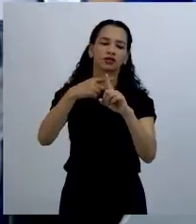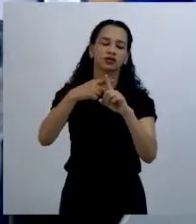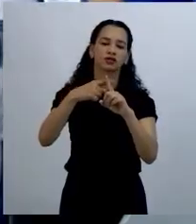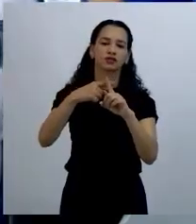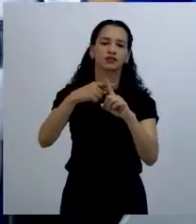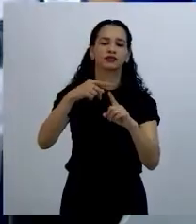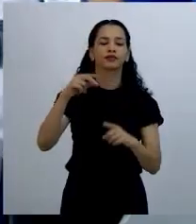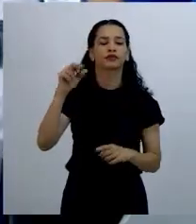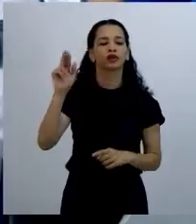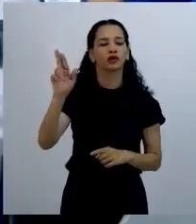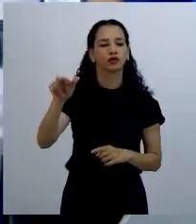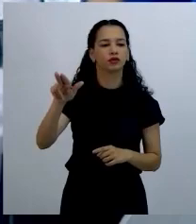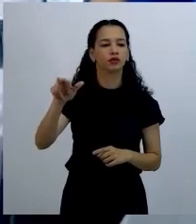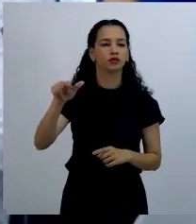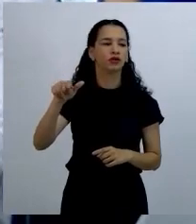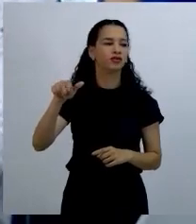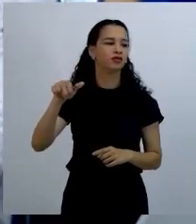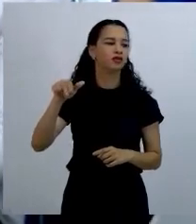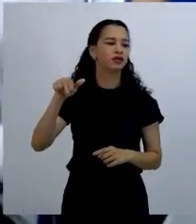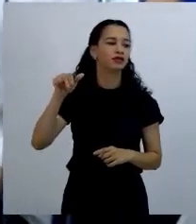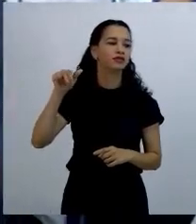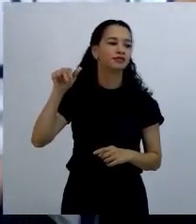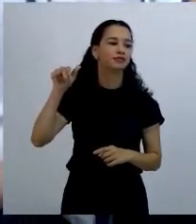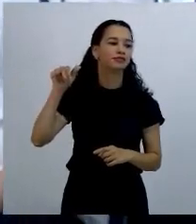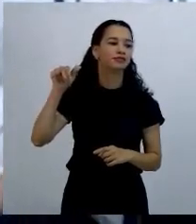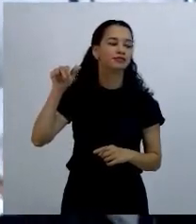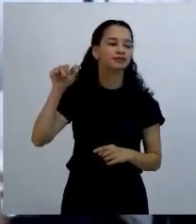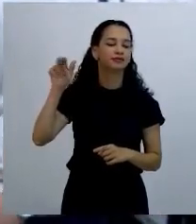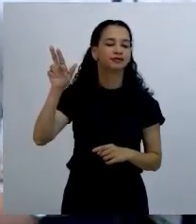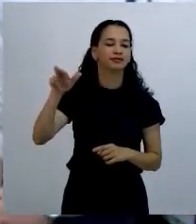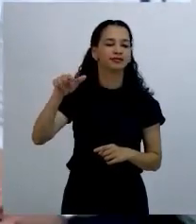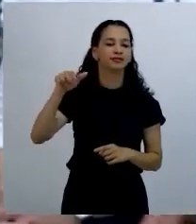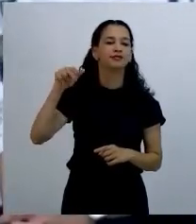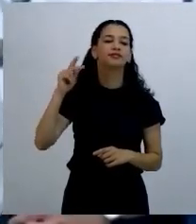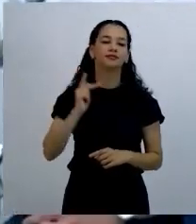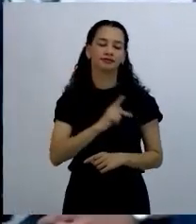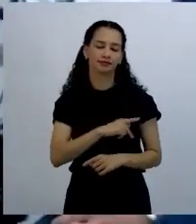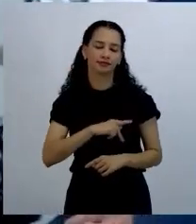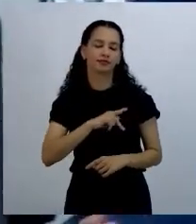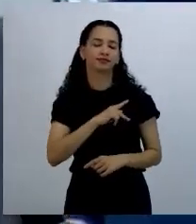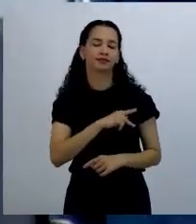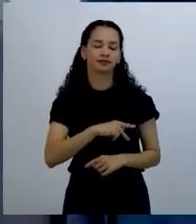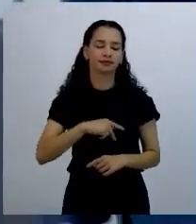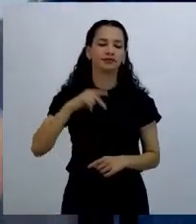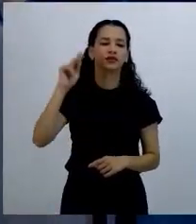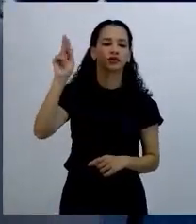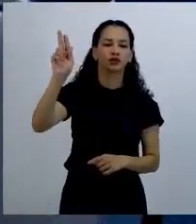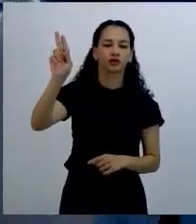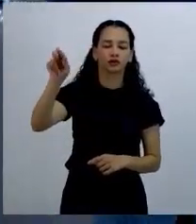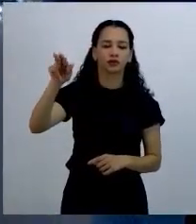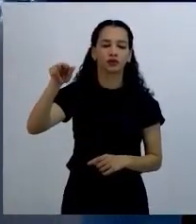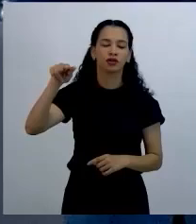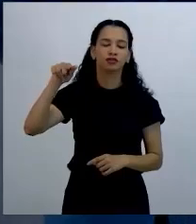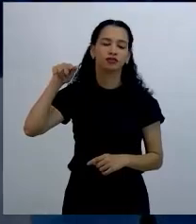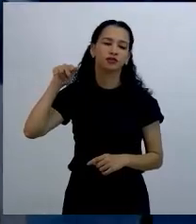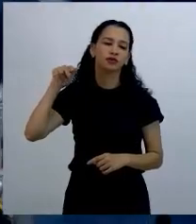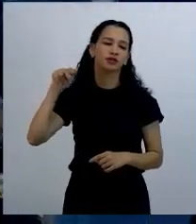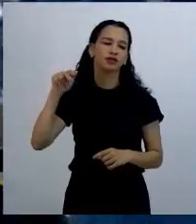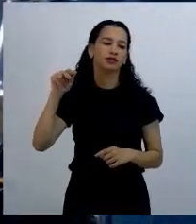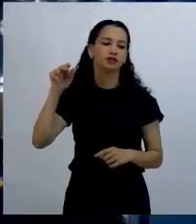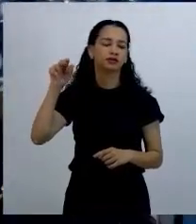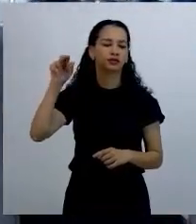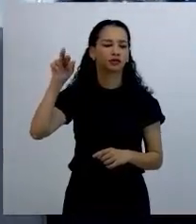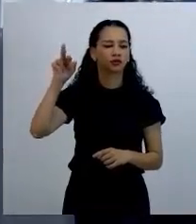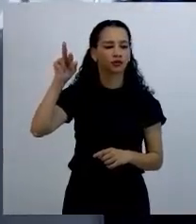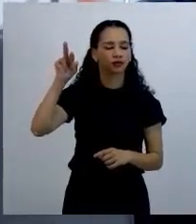constrangido porque às vezes a gente quer colocar o nome da gente nos Ministérios que realiza porque às vezes a gente fica incomodado